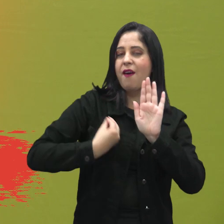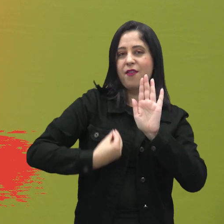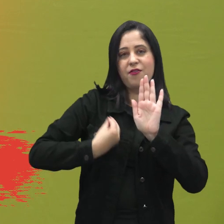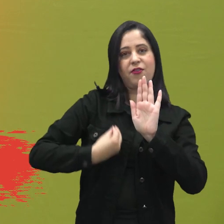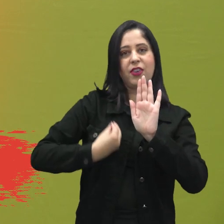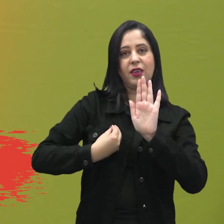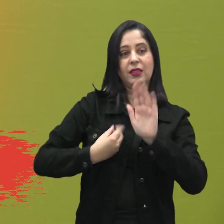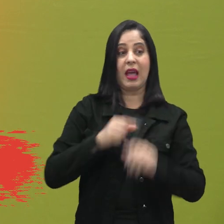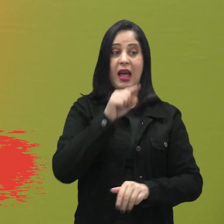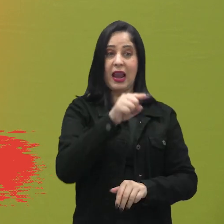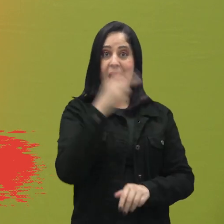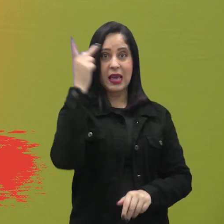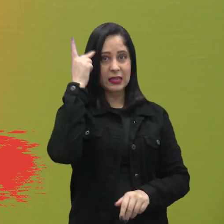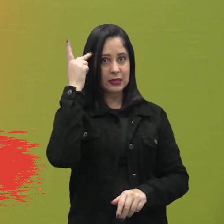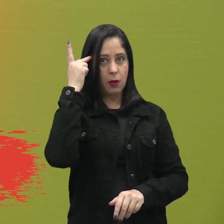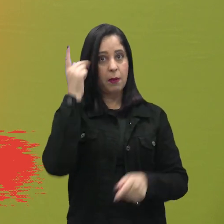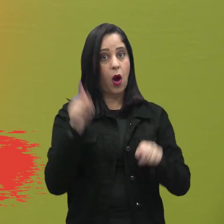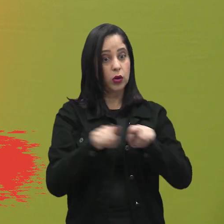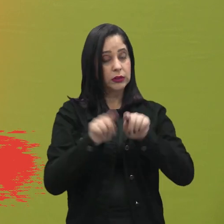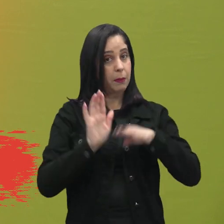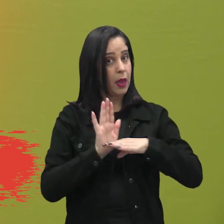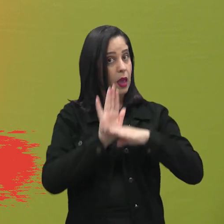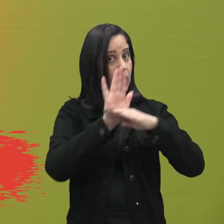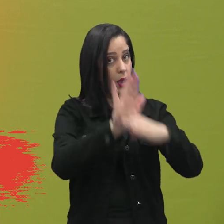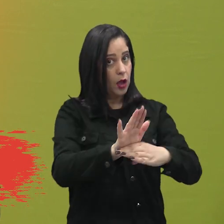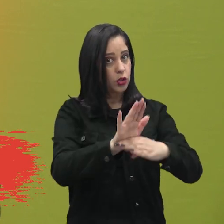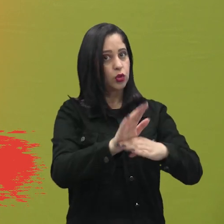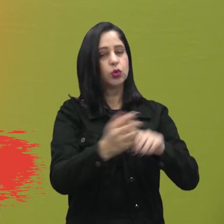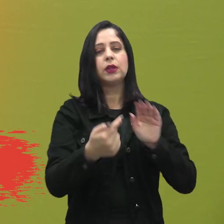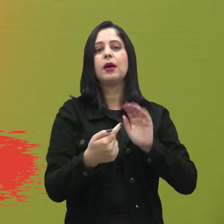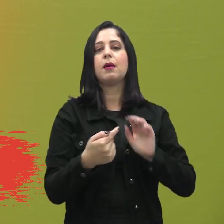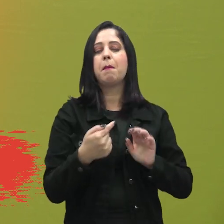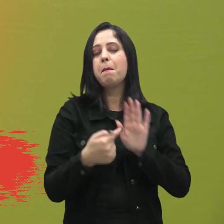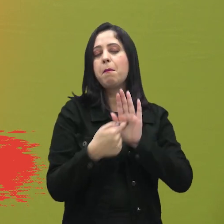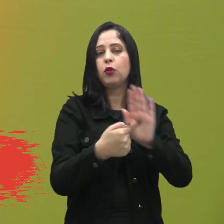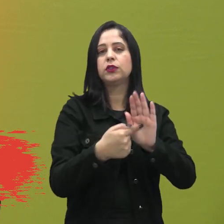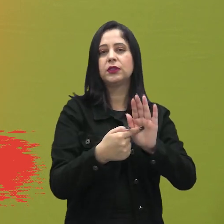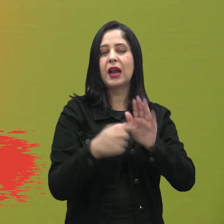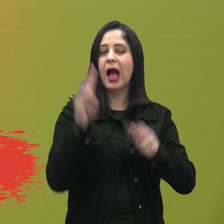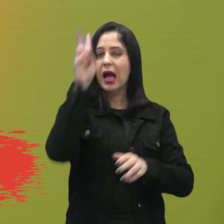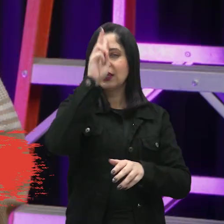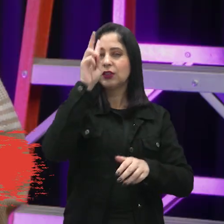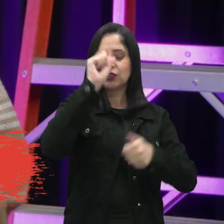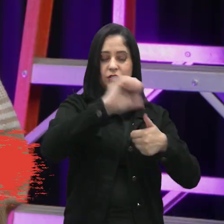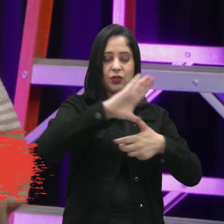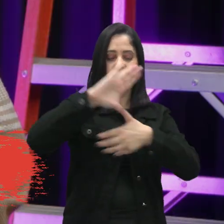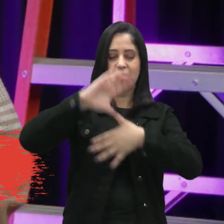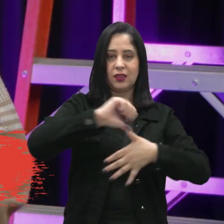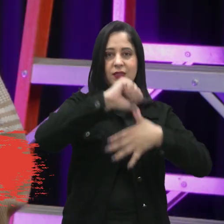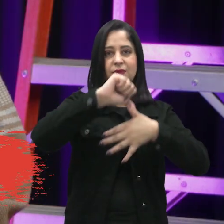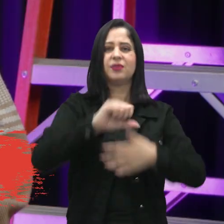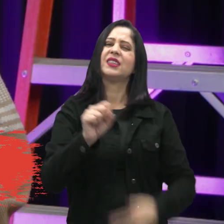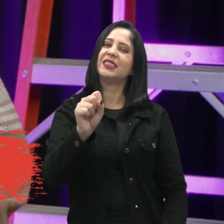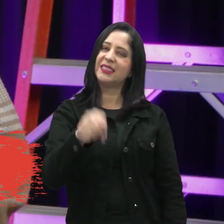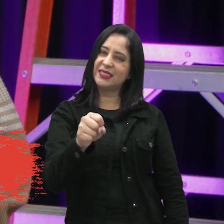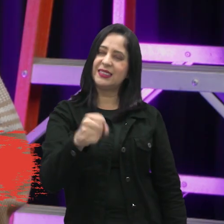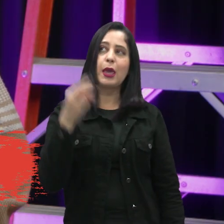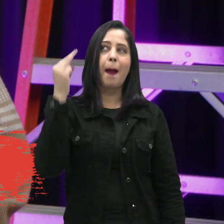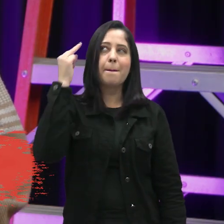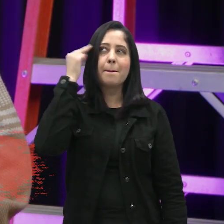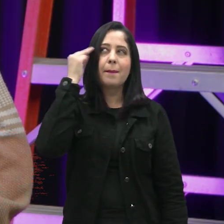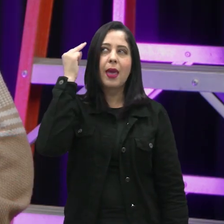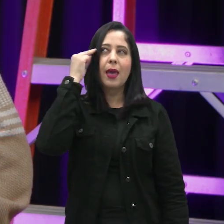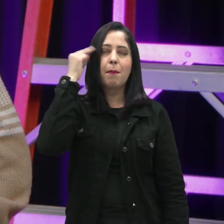São José, o Memorial da América Latina ajuda a manter viva a história do nosso continente. A memória, então, é um patrimônio, né, minha